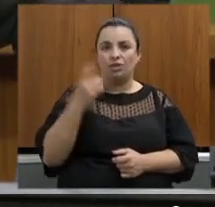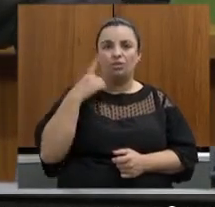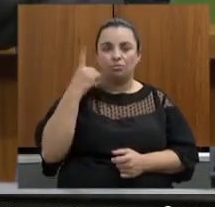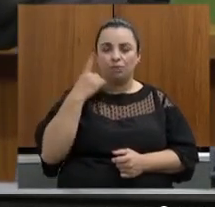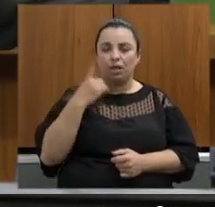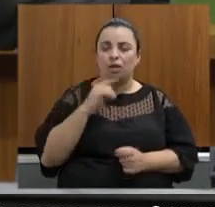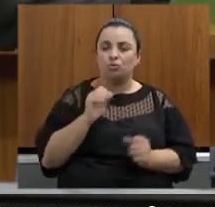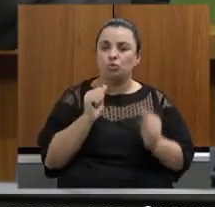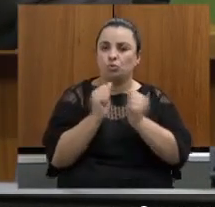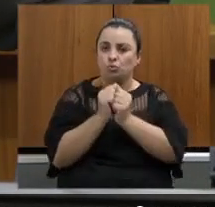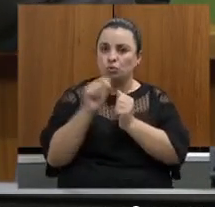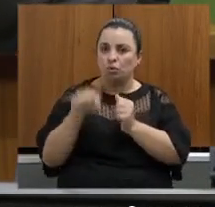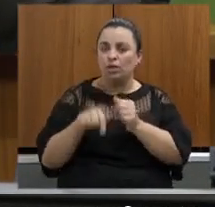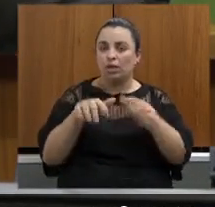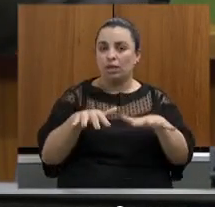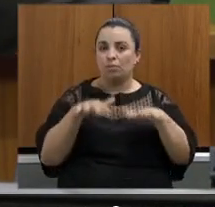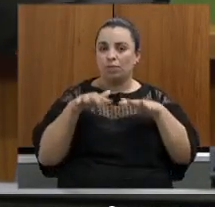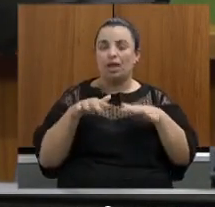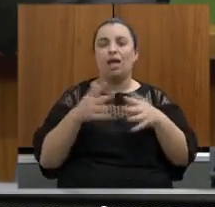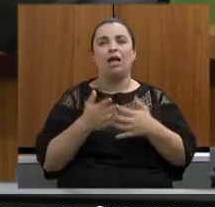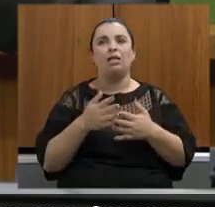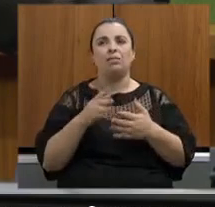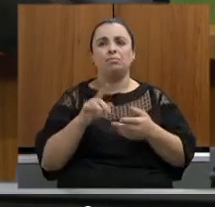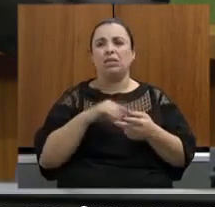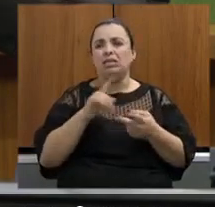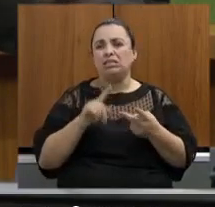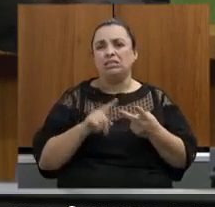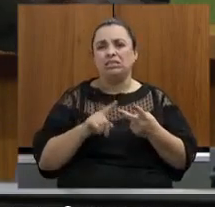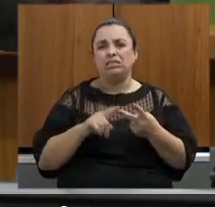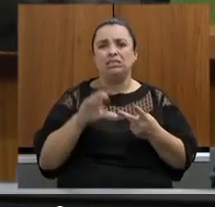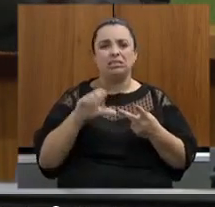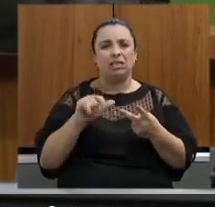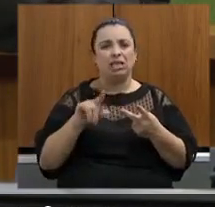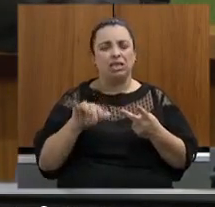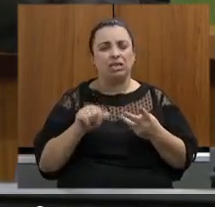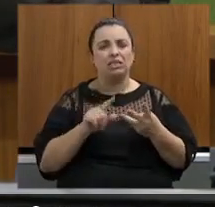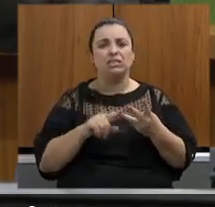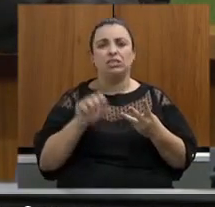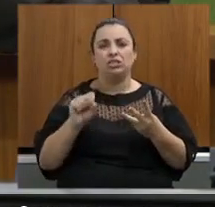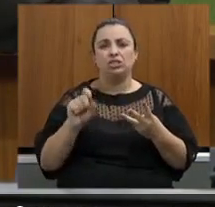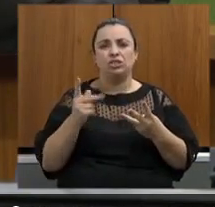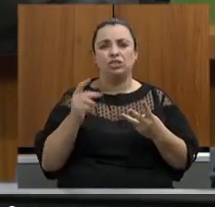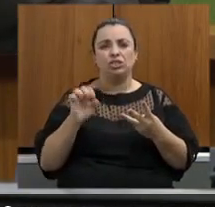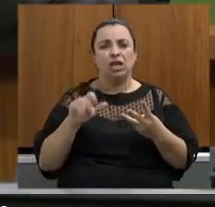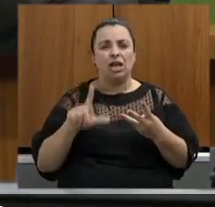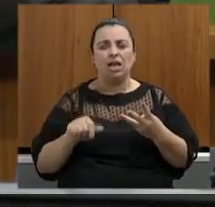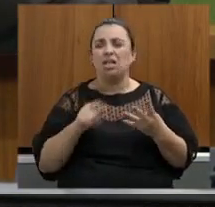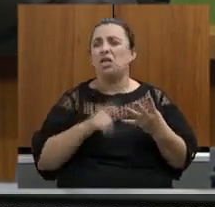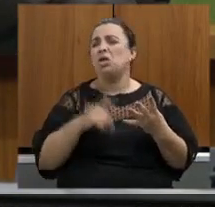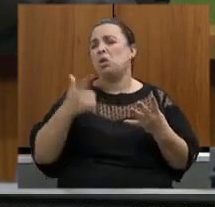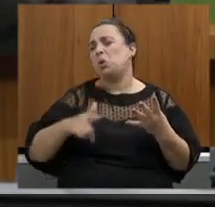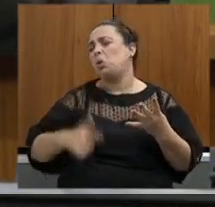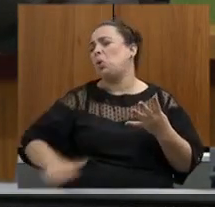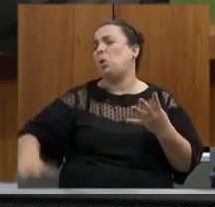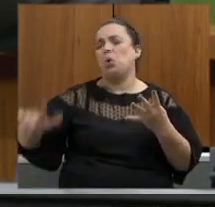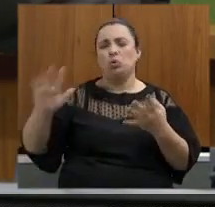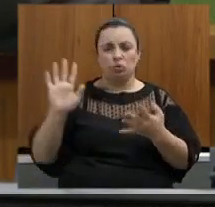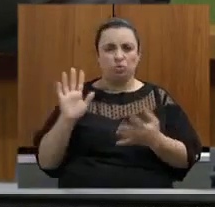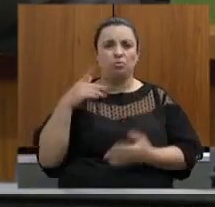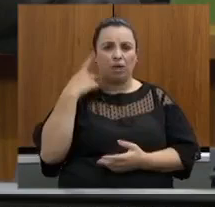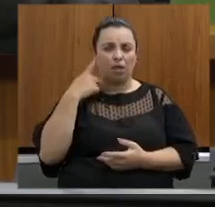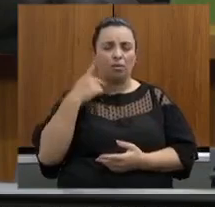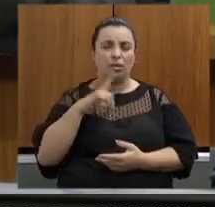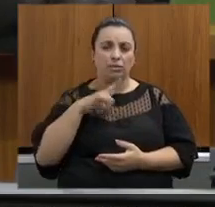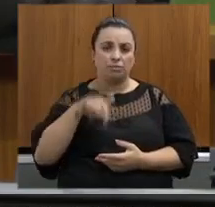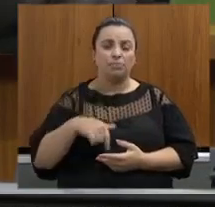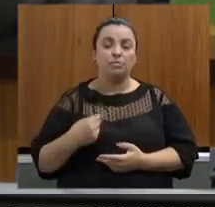audiência pouca a deputada Teresa Viola da delegada Sheila e os parlamentares que aqui também estiveram